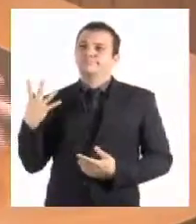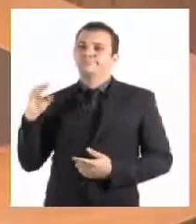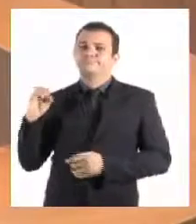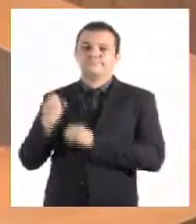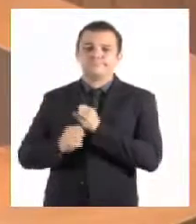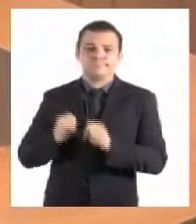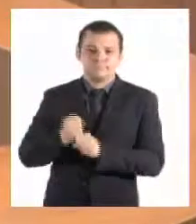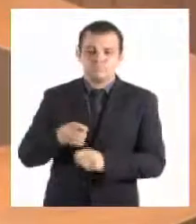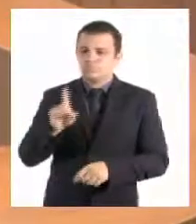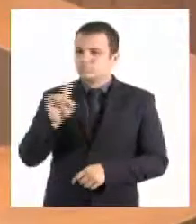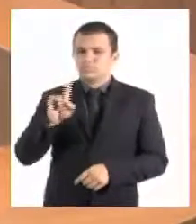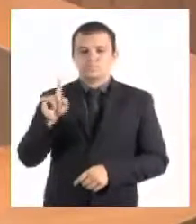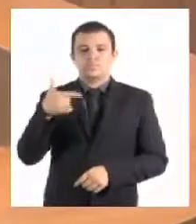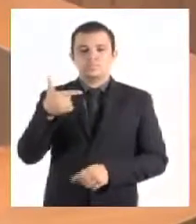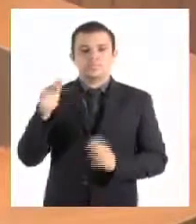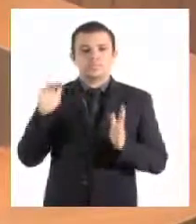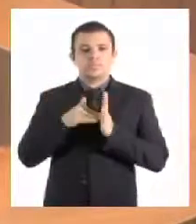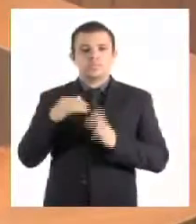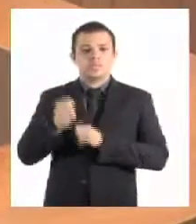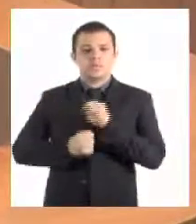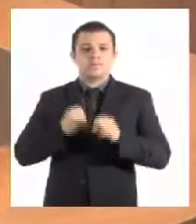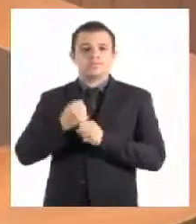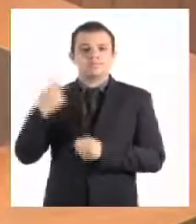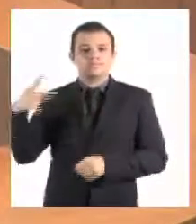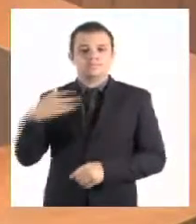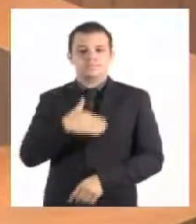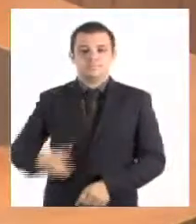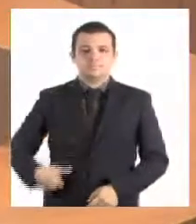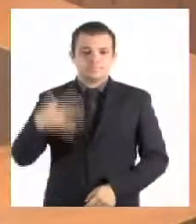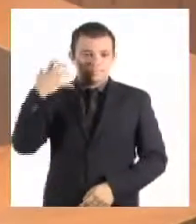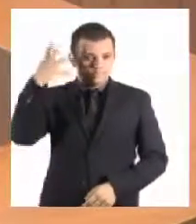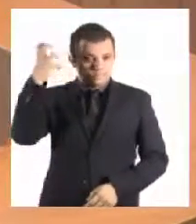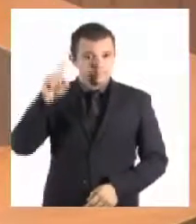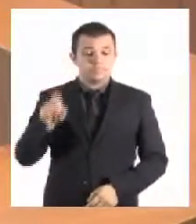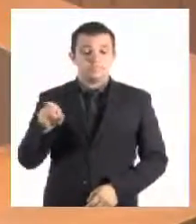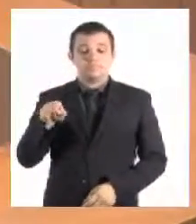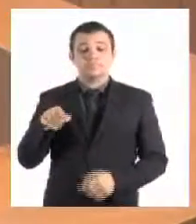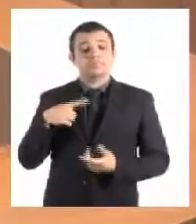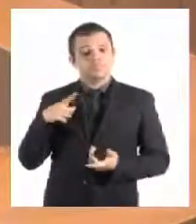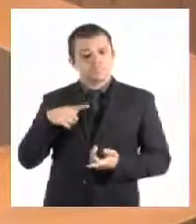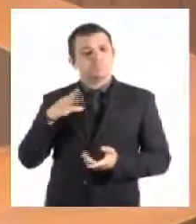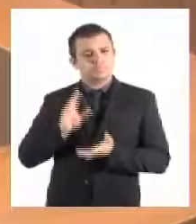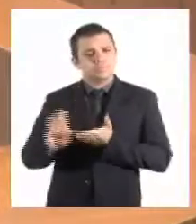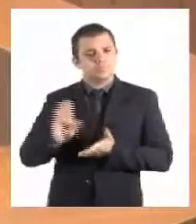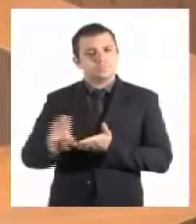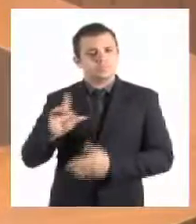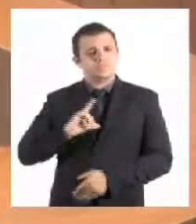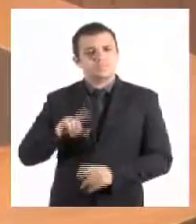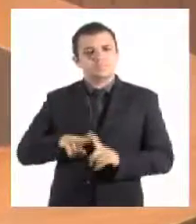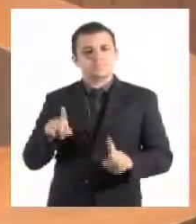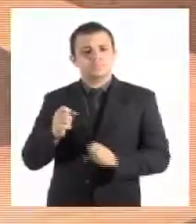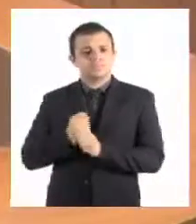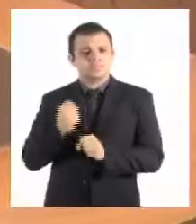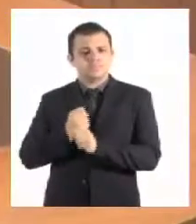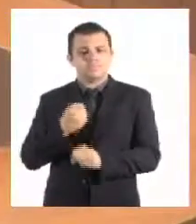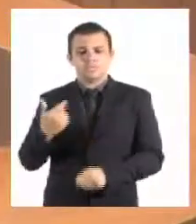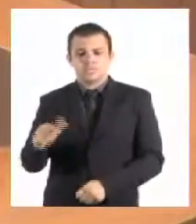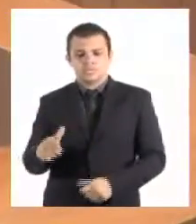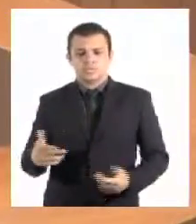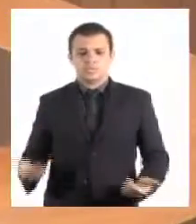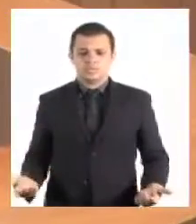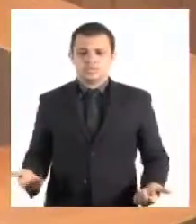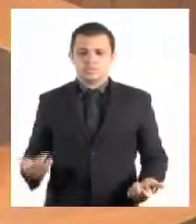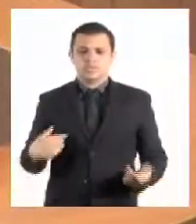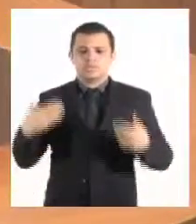anos da gestão da Roseana. E os recursos estavam aí e as obras não foram executadas. Deputado Rafael. E aí o que aparece para a